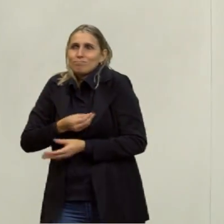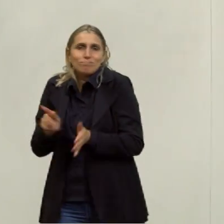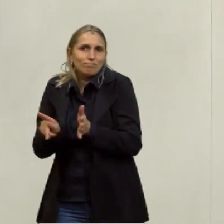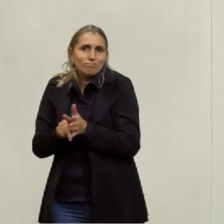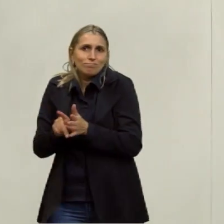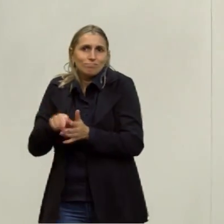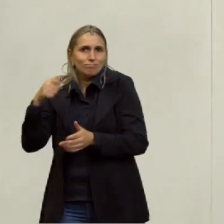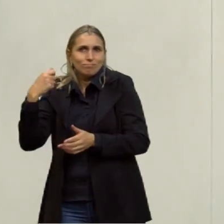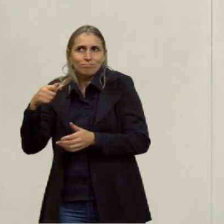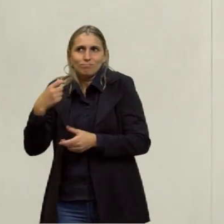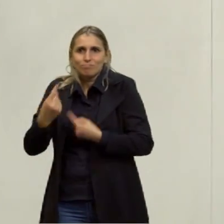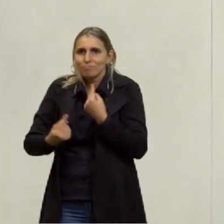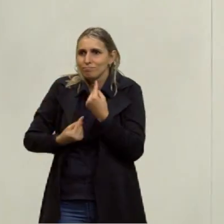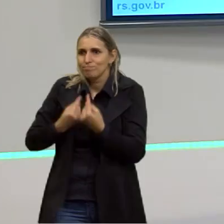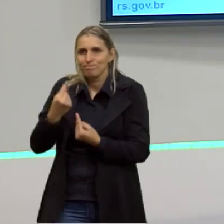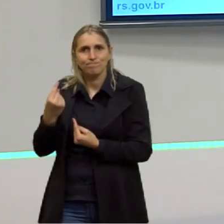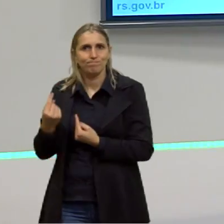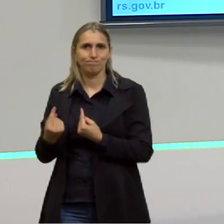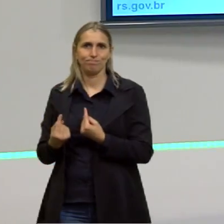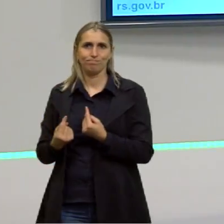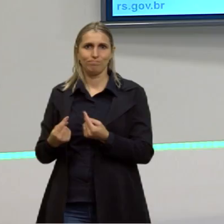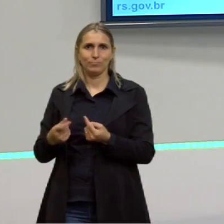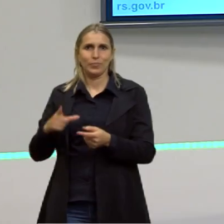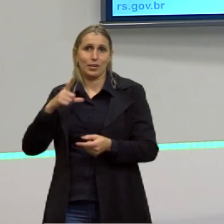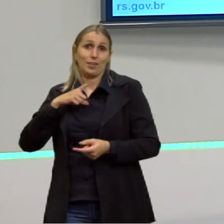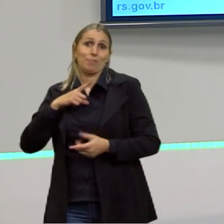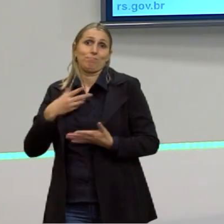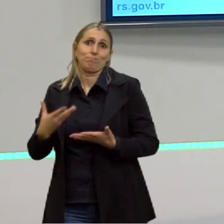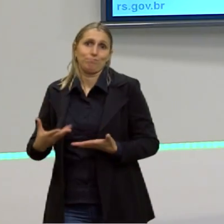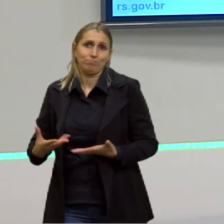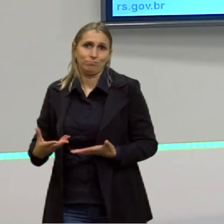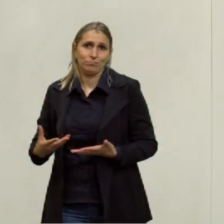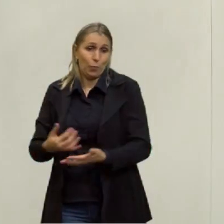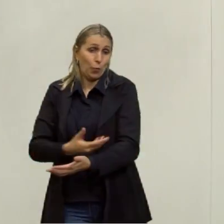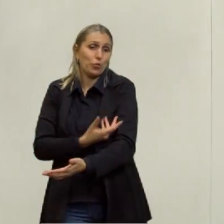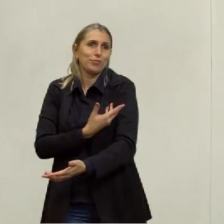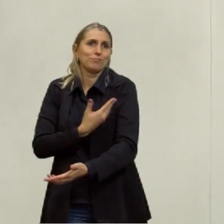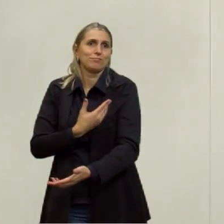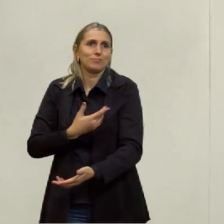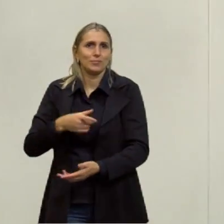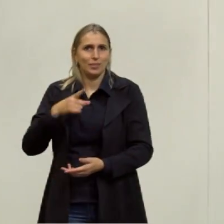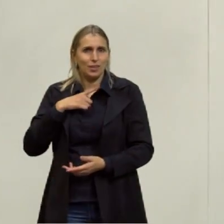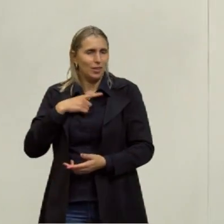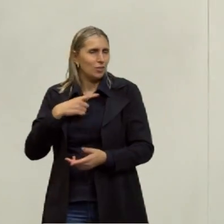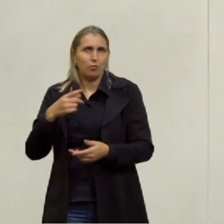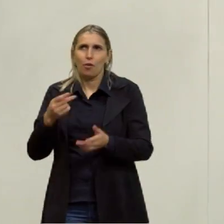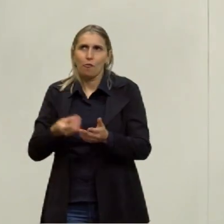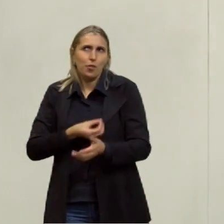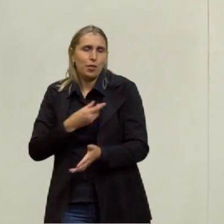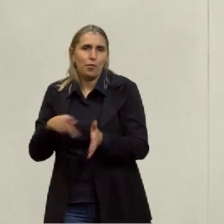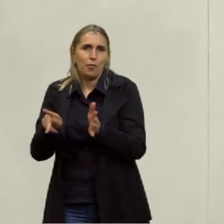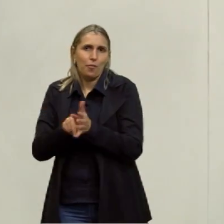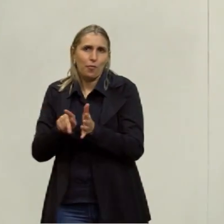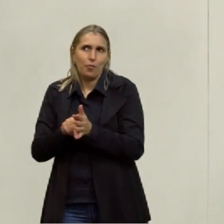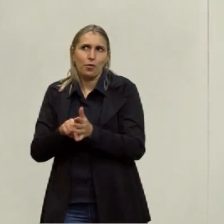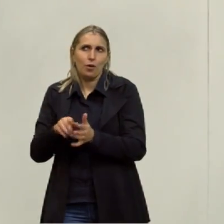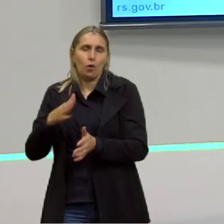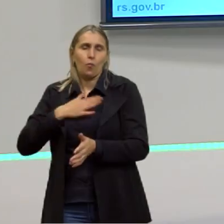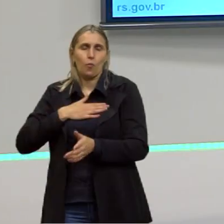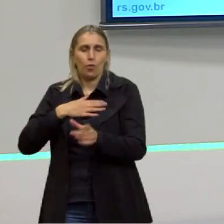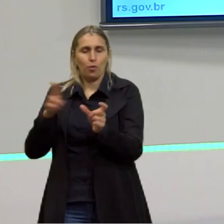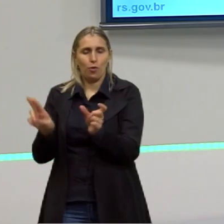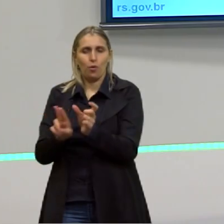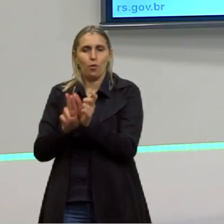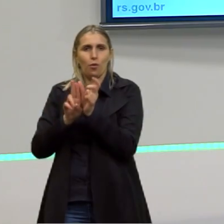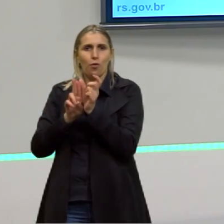própria elas precisam de alguém para existirem quando a gente tem isso que não é uma vida própria a gente vai dizer que o meu